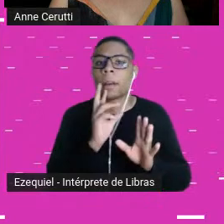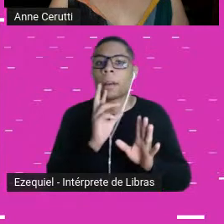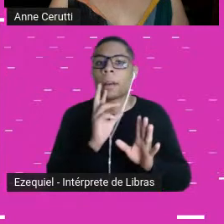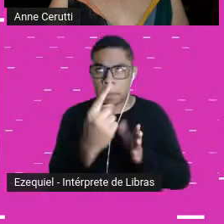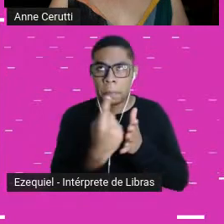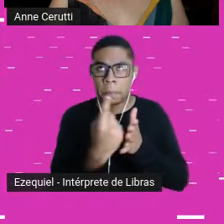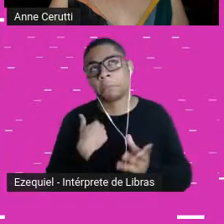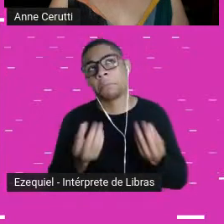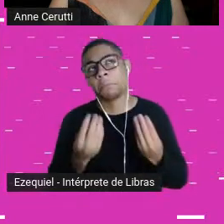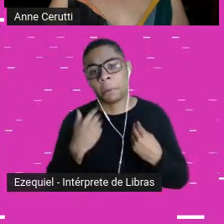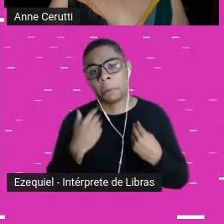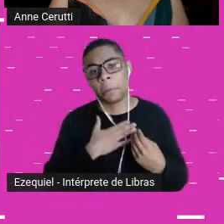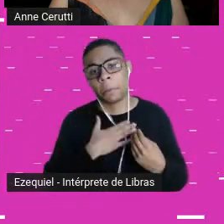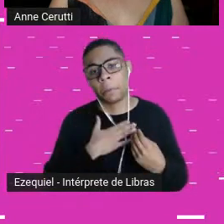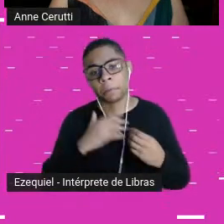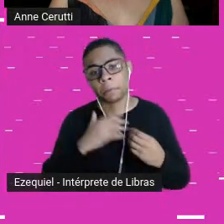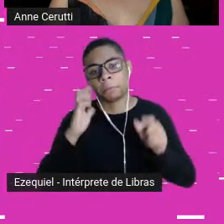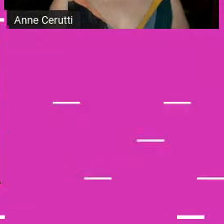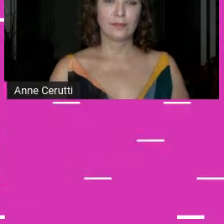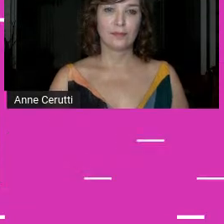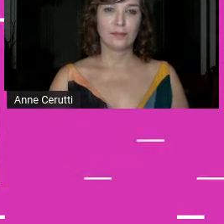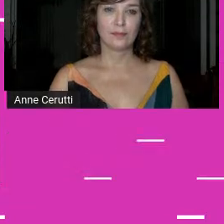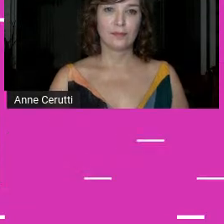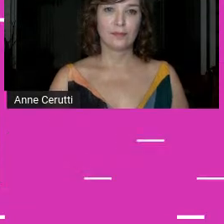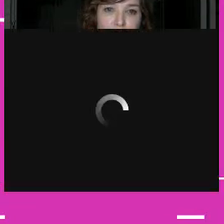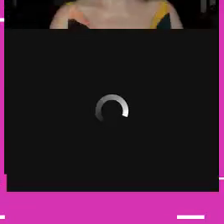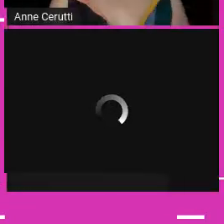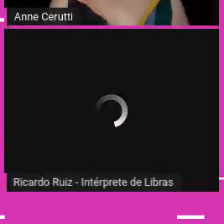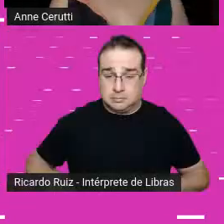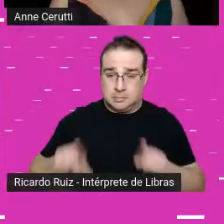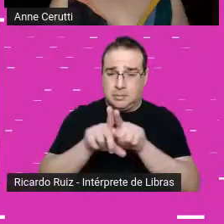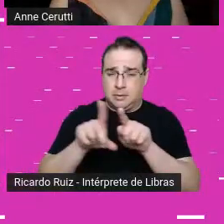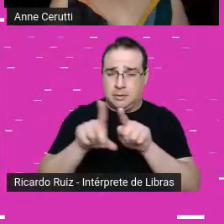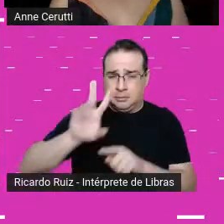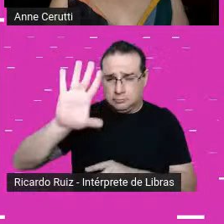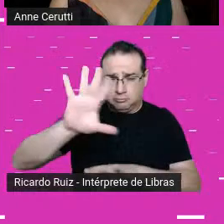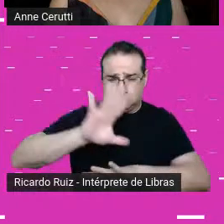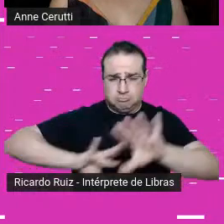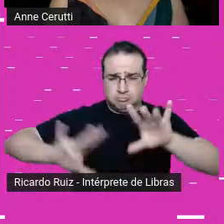eu acho que uma força tremenda, sabe? De ter...